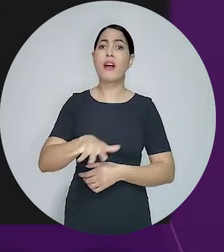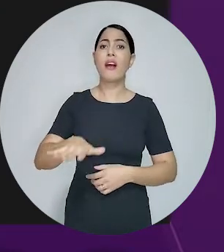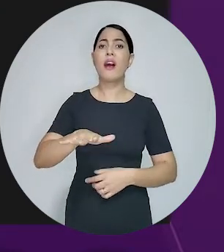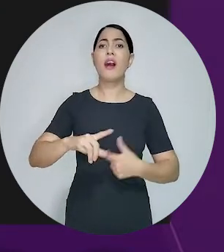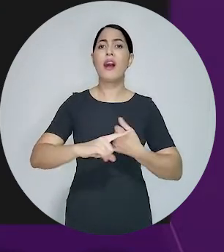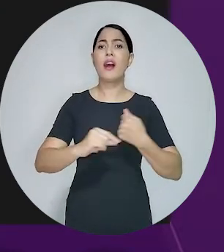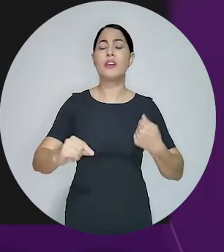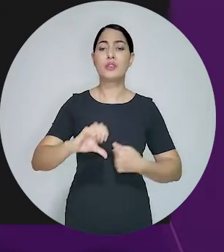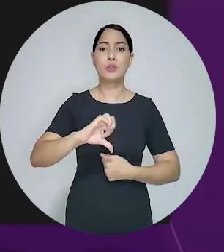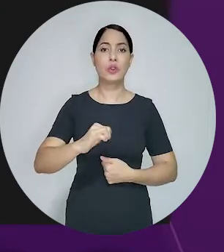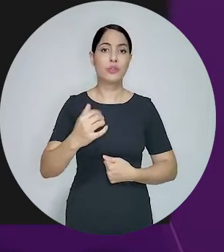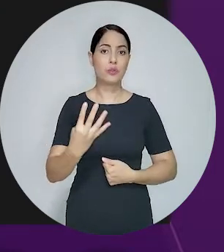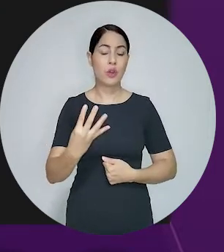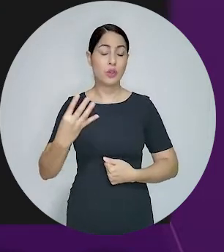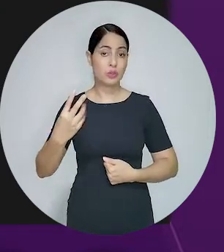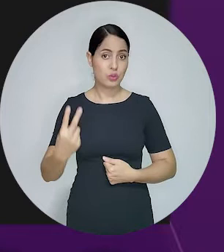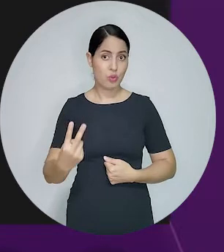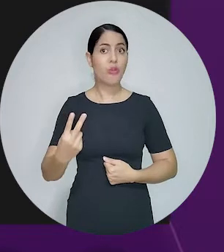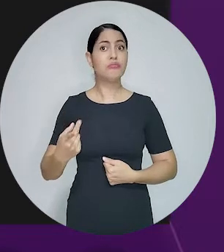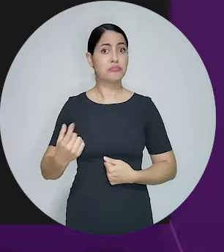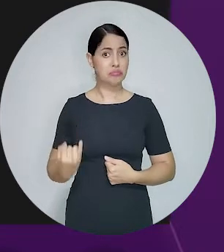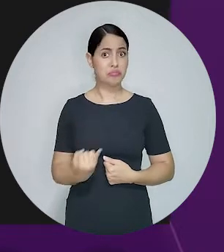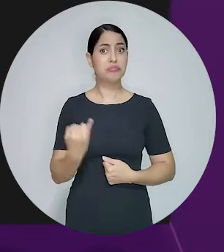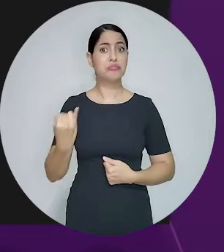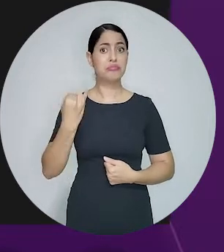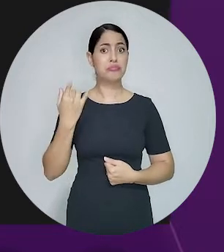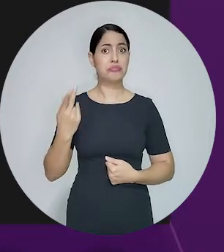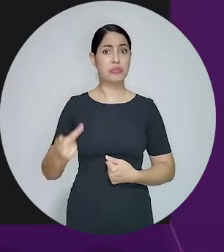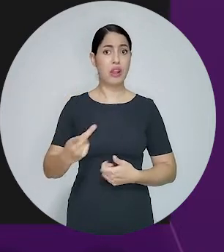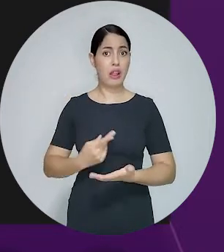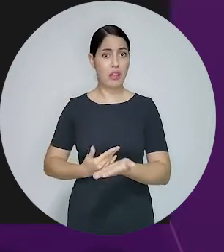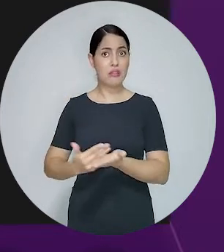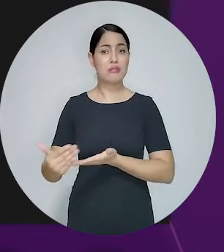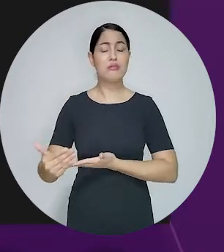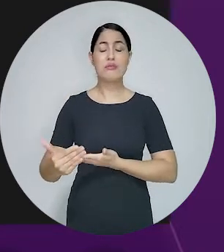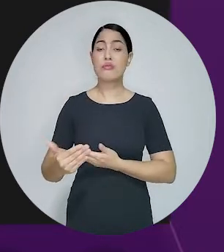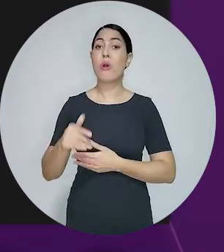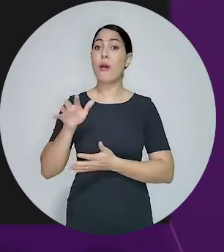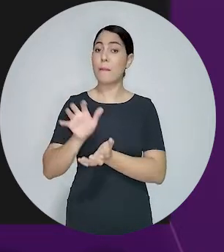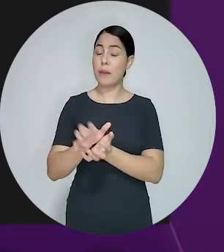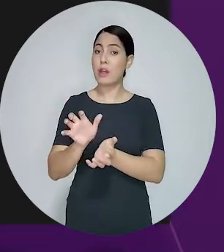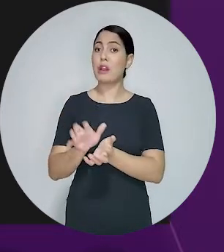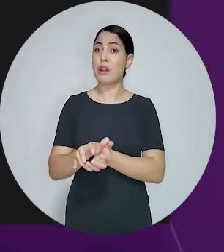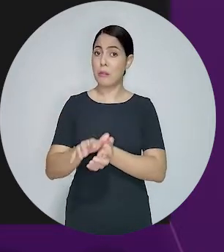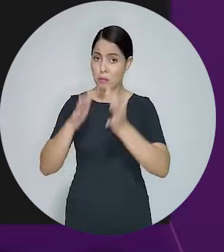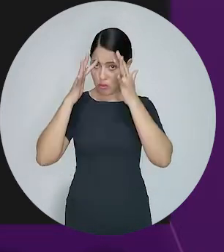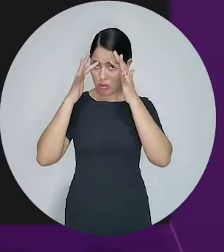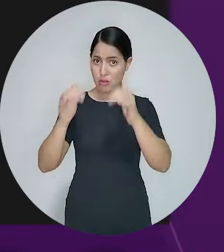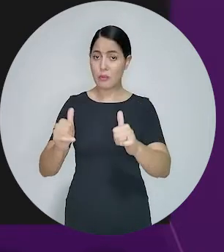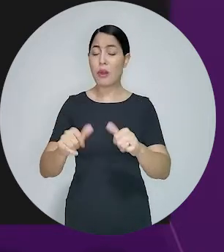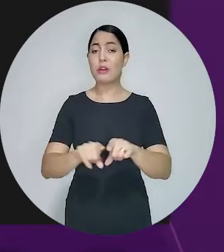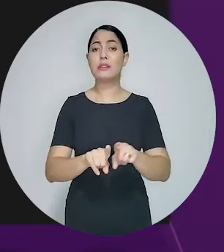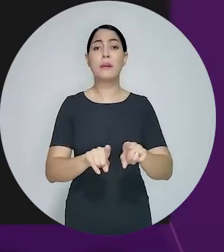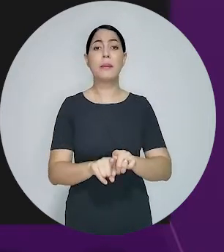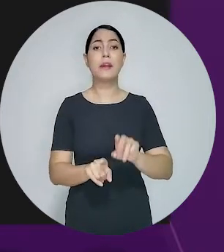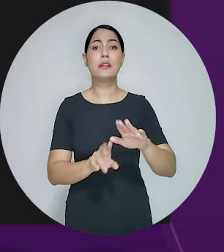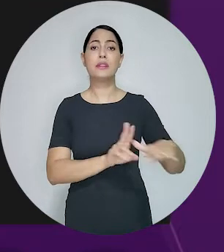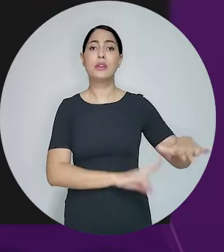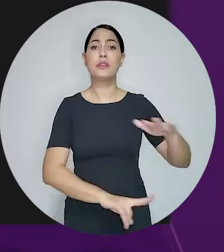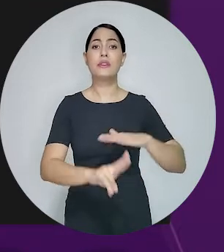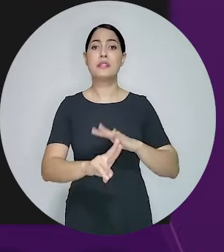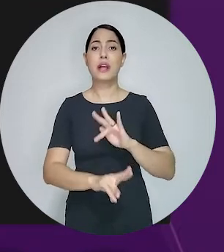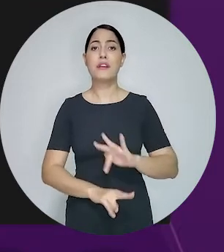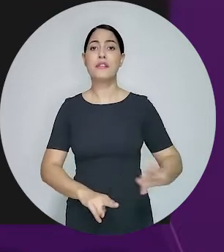belíssima discussão sobre o artigo 942, aliás, um dos pioneiros, né, se não o pioneiro. A relação teve uma contribuição importante da